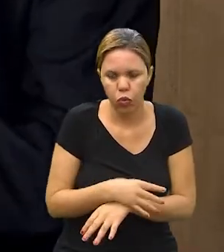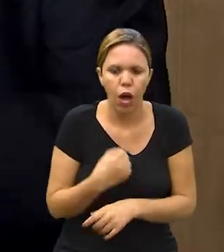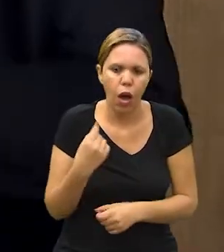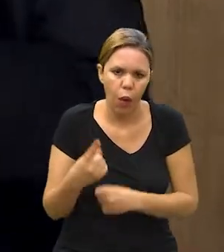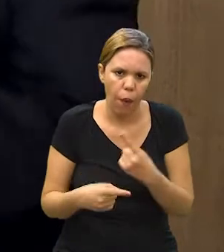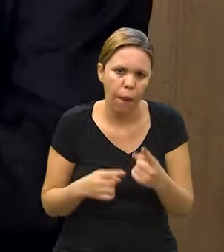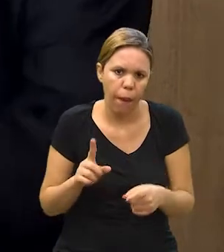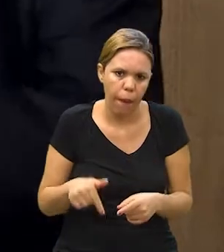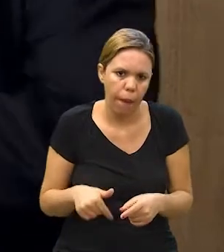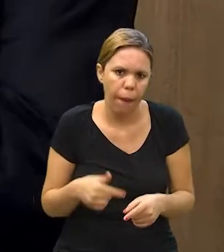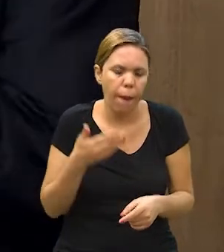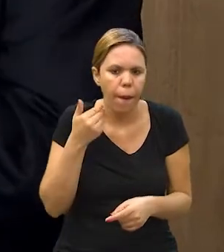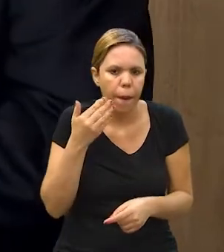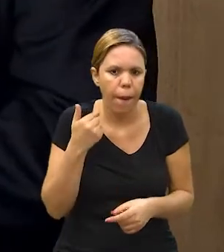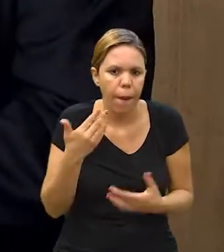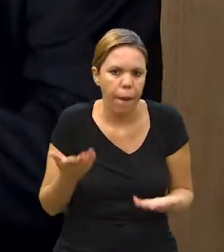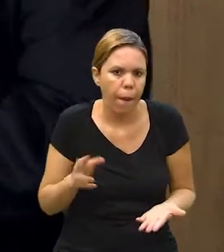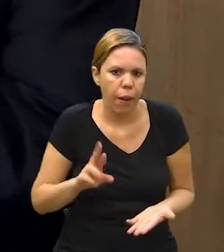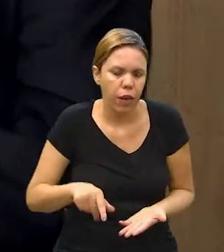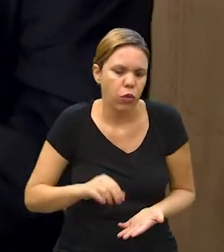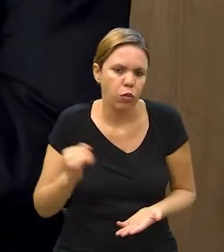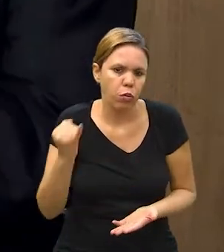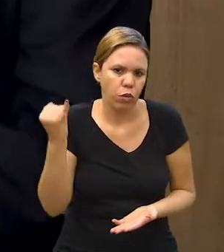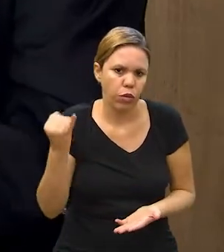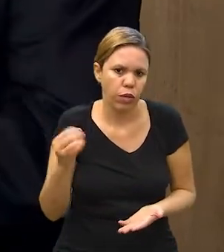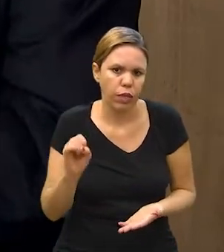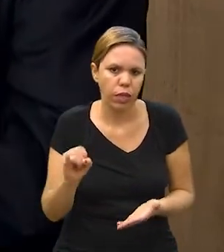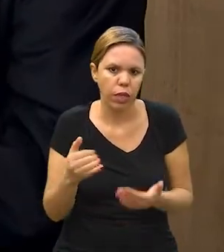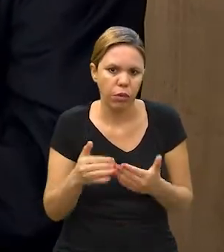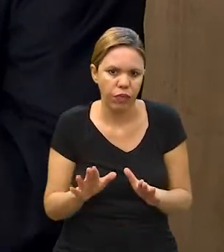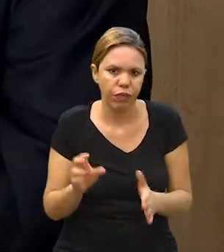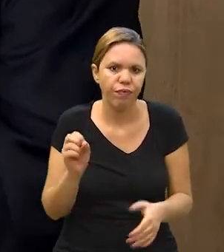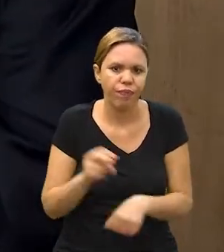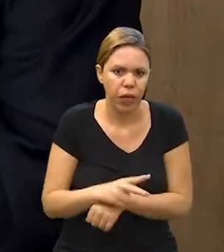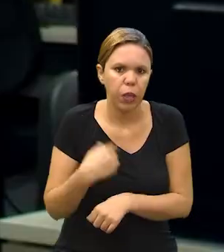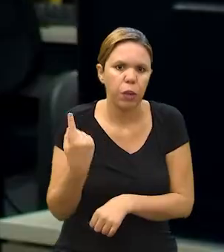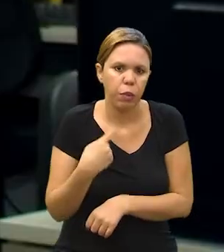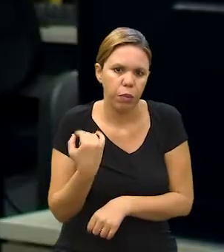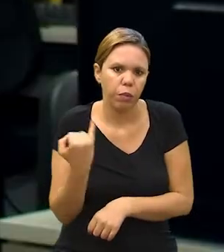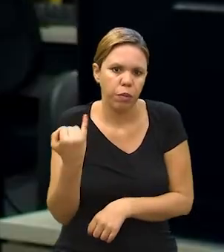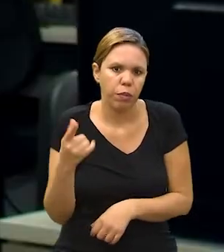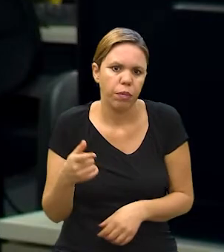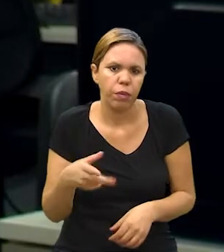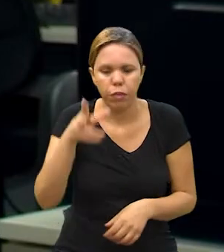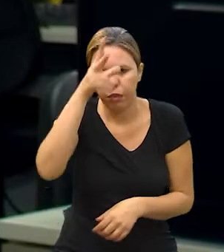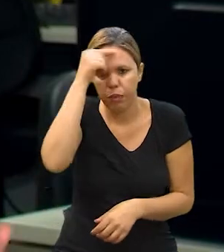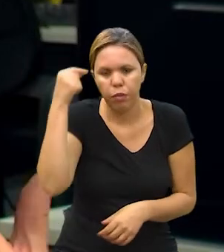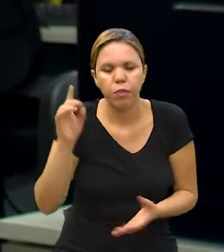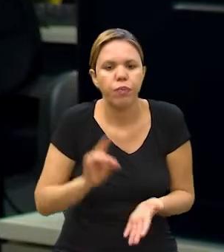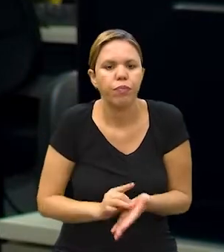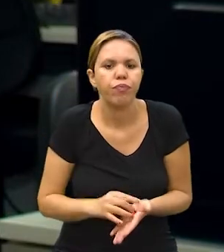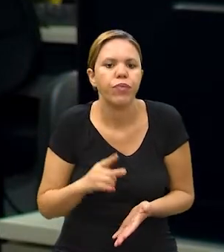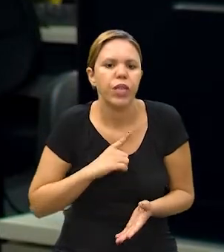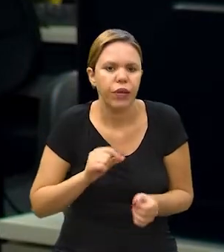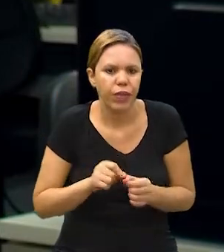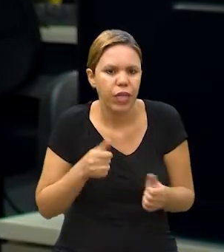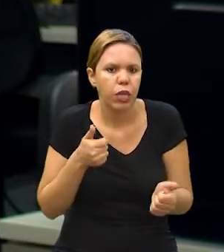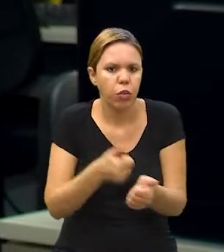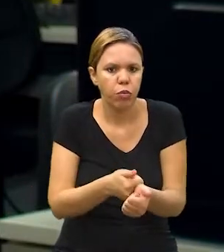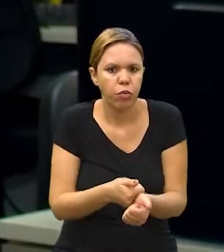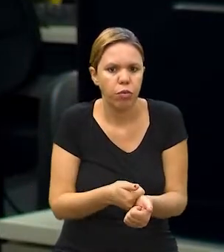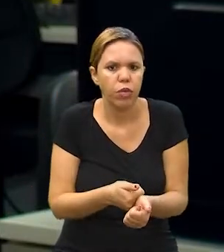são reaproveitamento e tal, mas isso não importa. Se abrir vaga é o que importa para a gente na rede pública. Mas o fato é que a gente tem feito esse